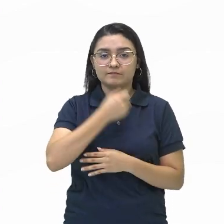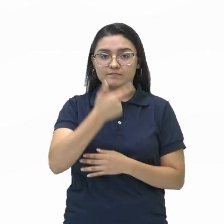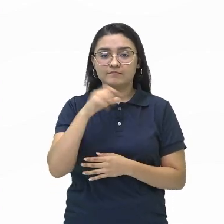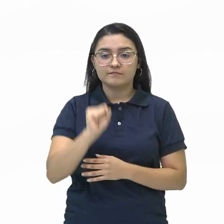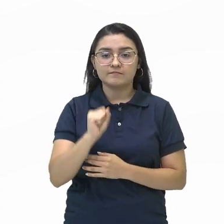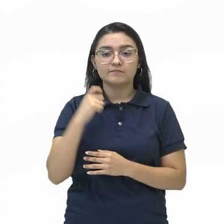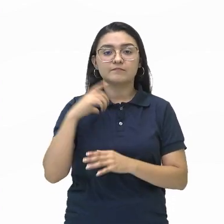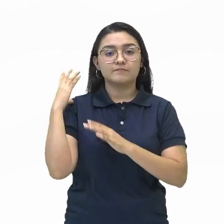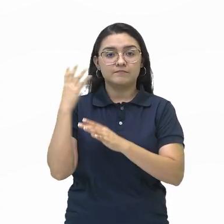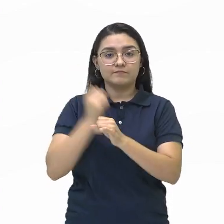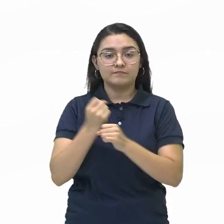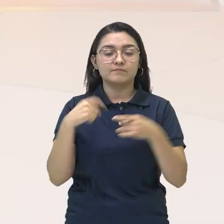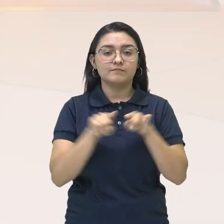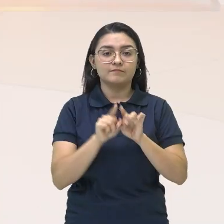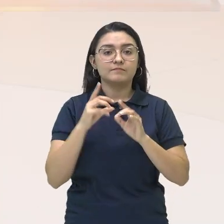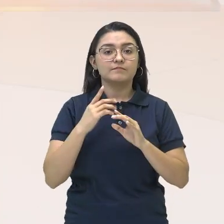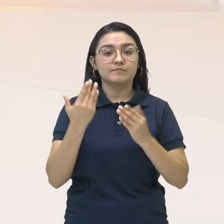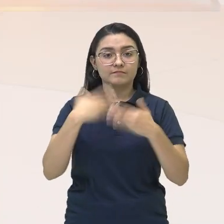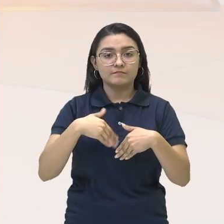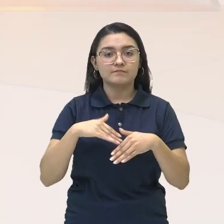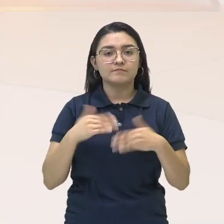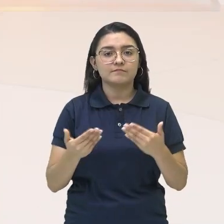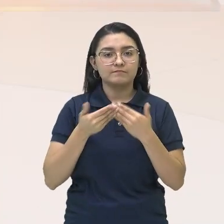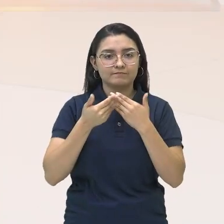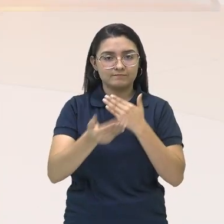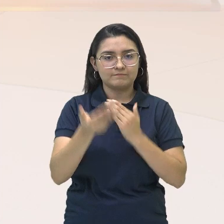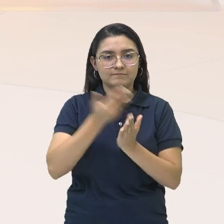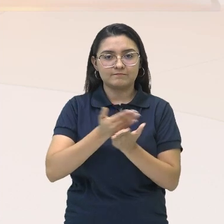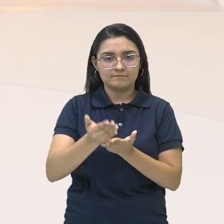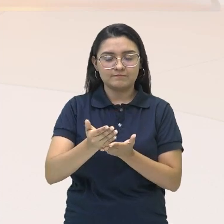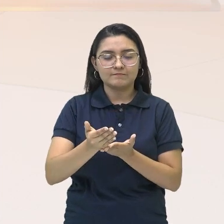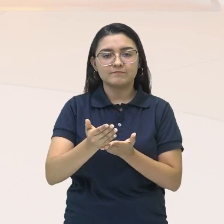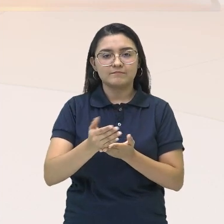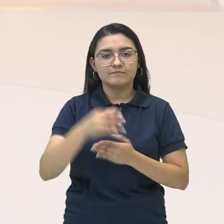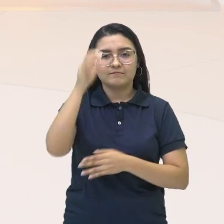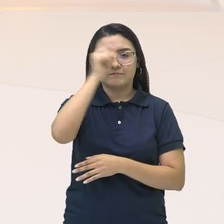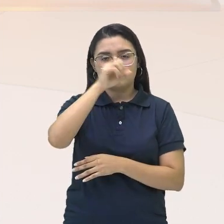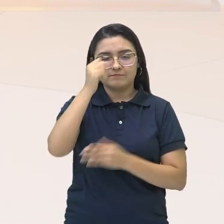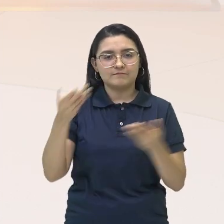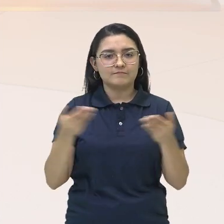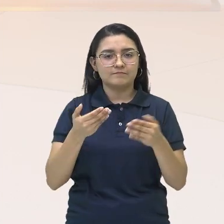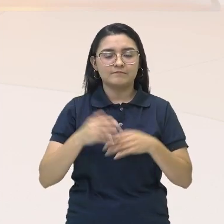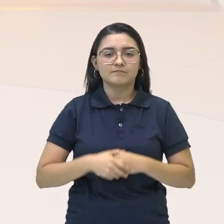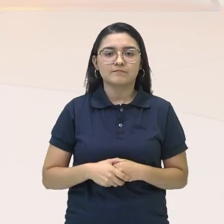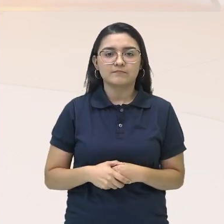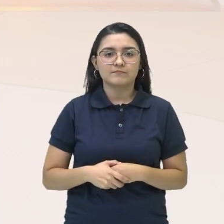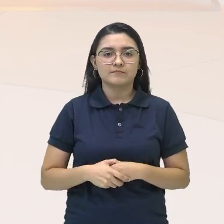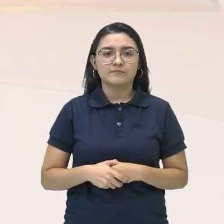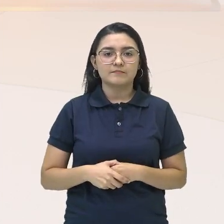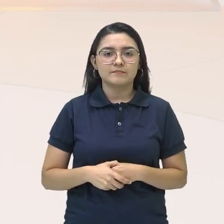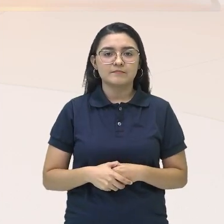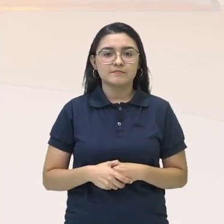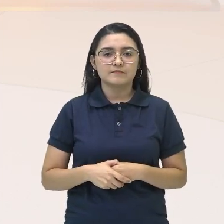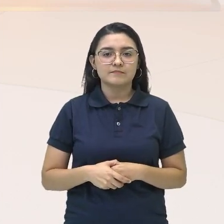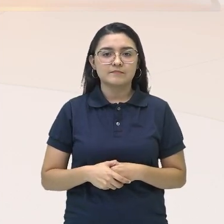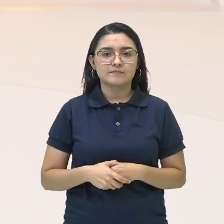28, revisão e avaliação. Então vamos começar, vamos aprender muito hoje, vamos lá.